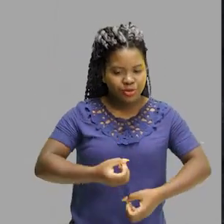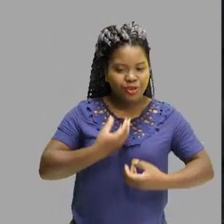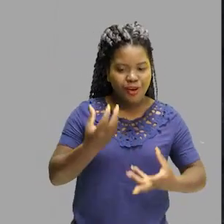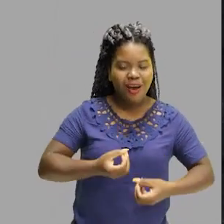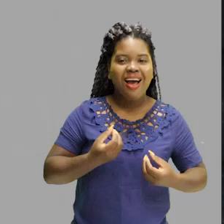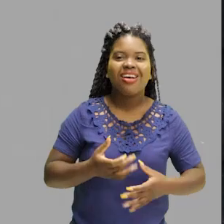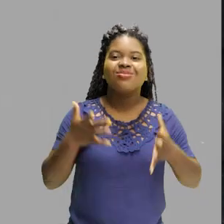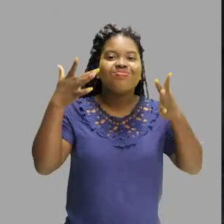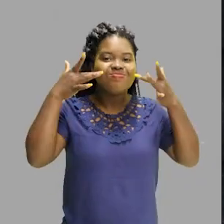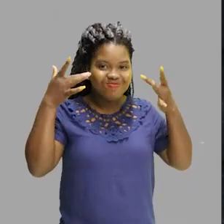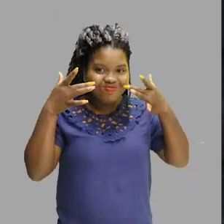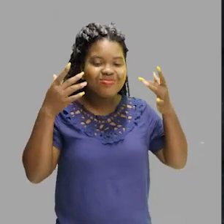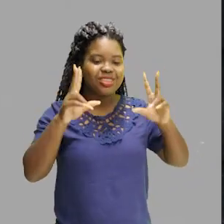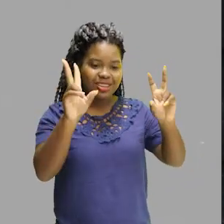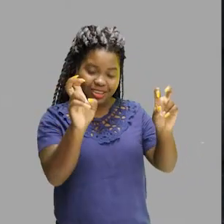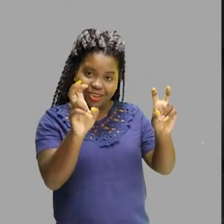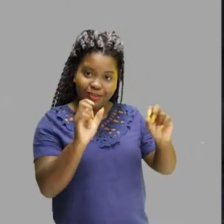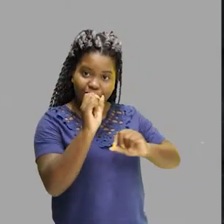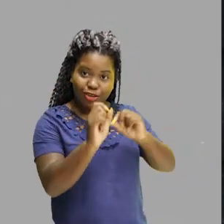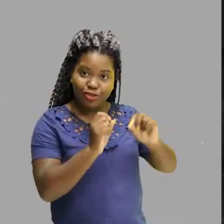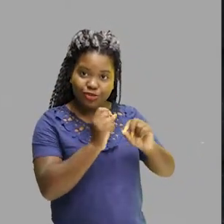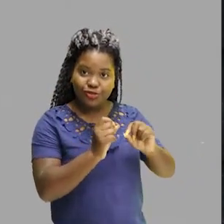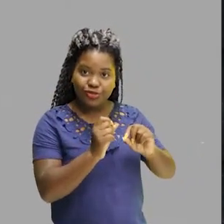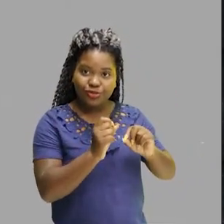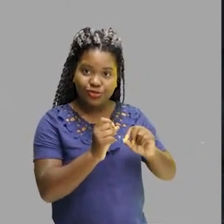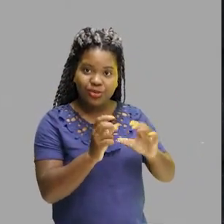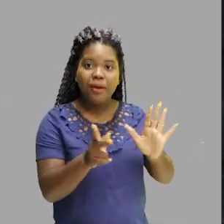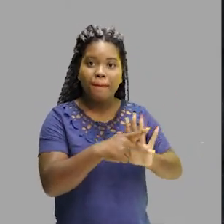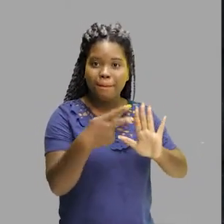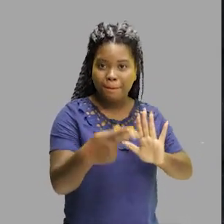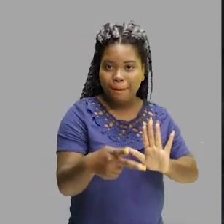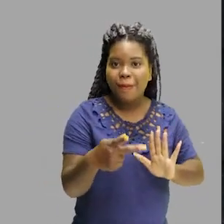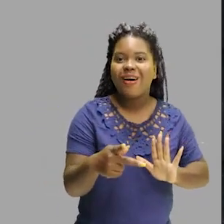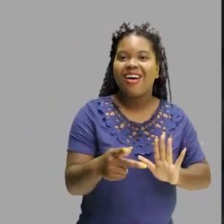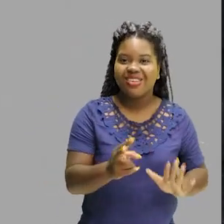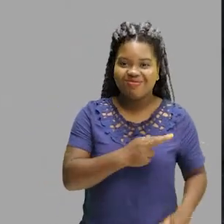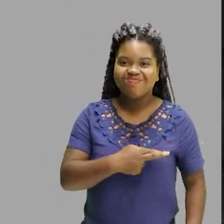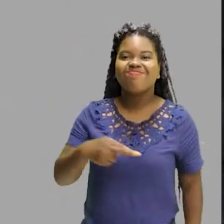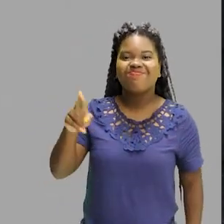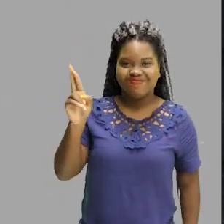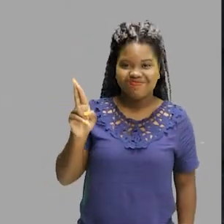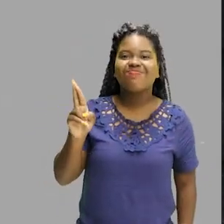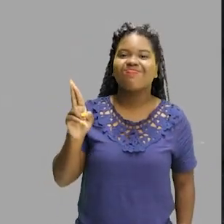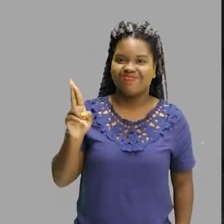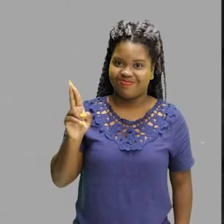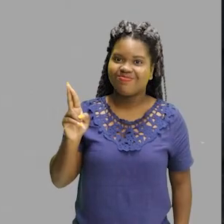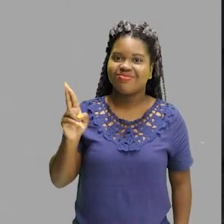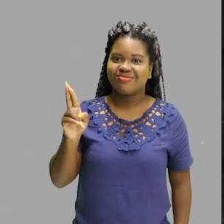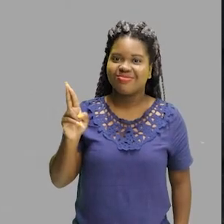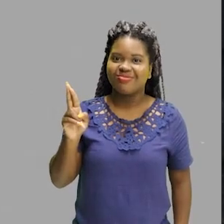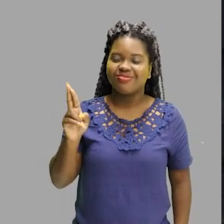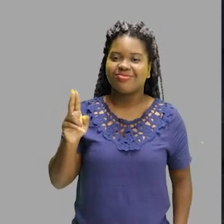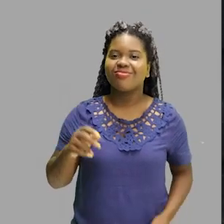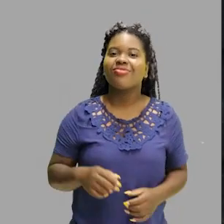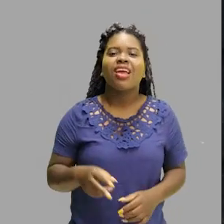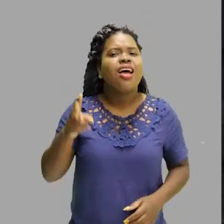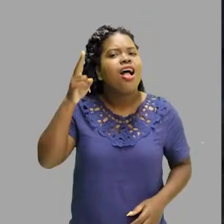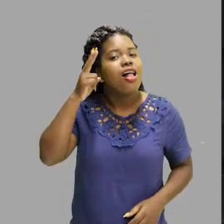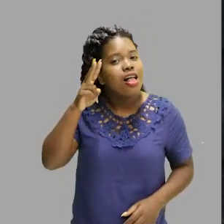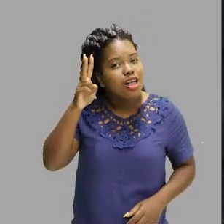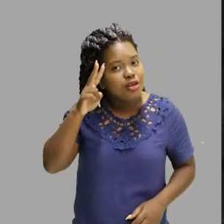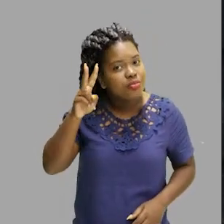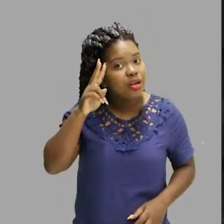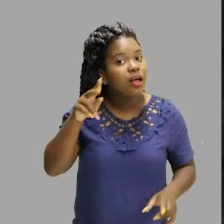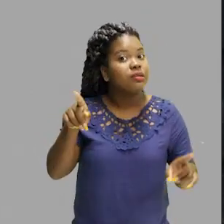têm a ver com temas da religião, com temas bíblicos. É disso que nós vamos falar agora. Lembrando que